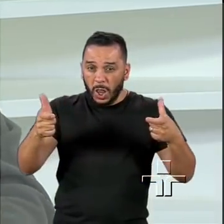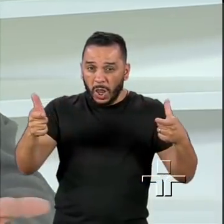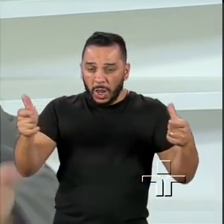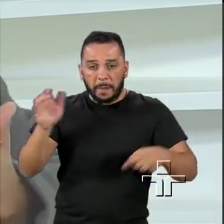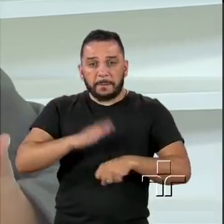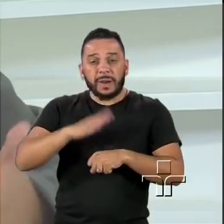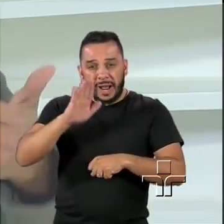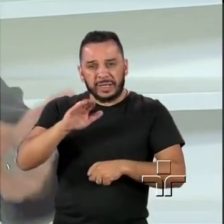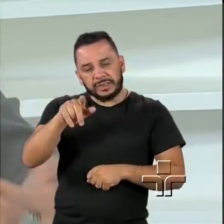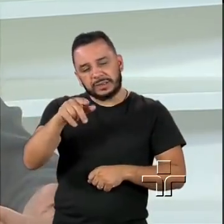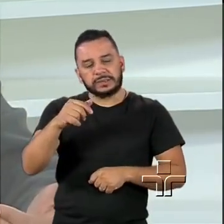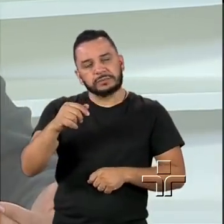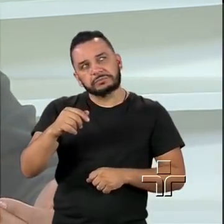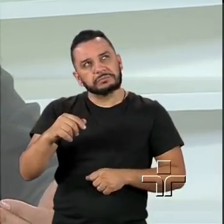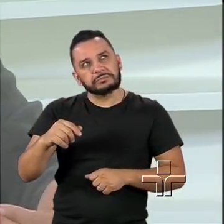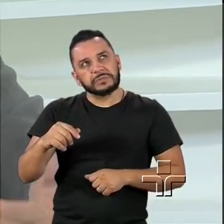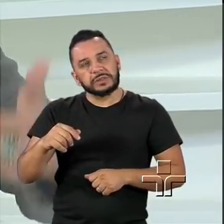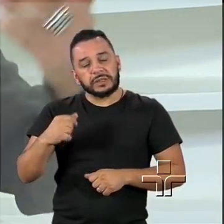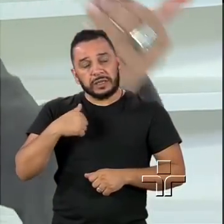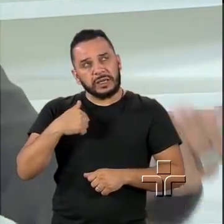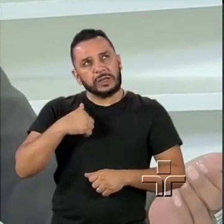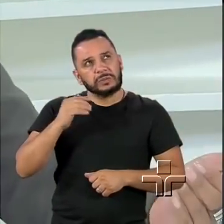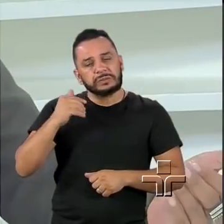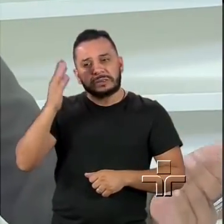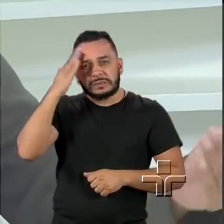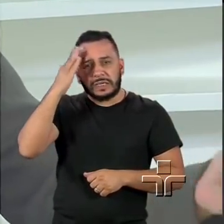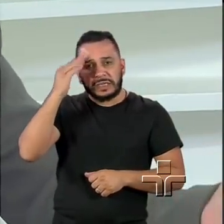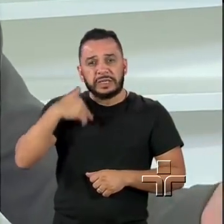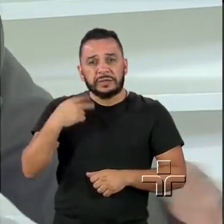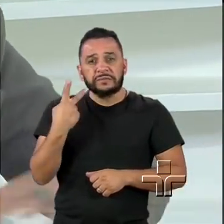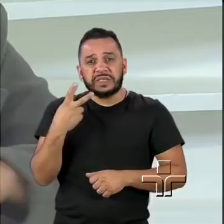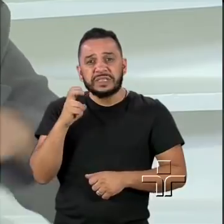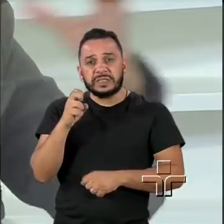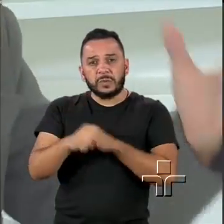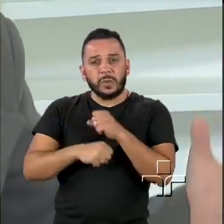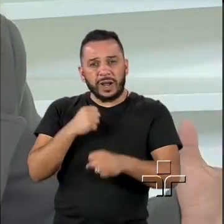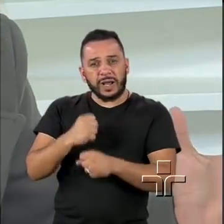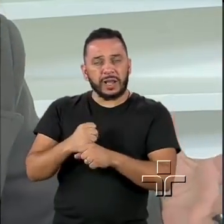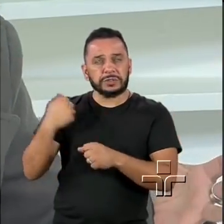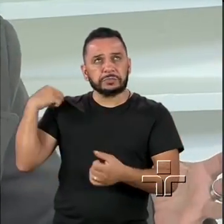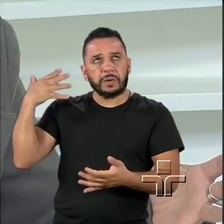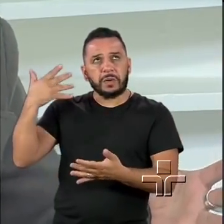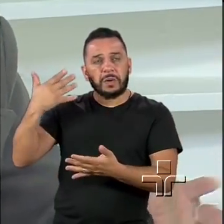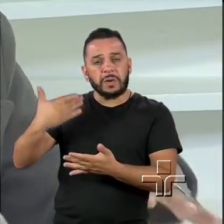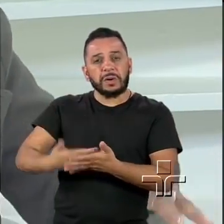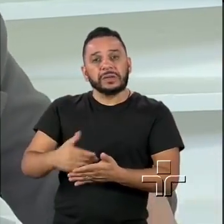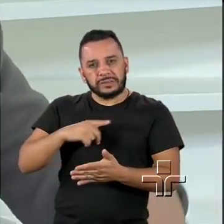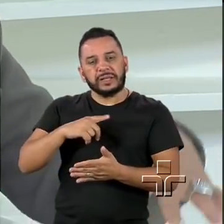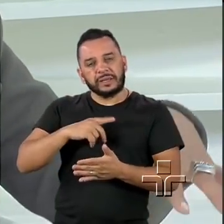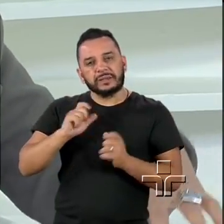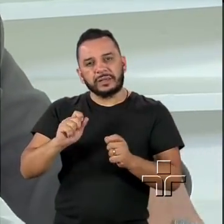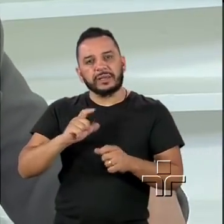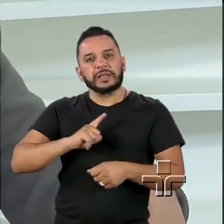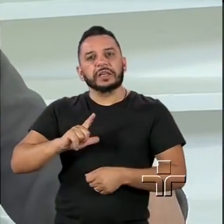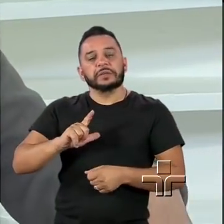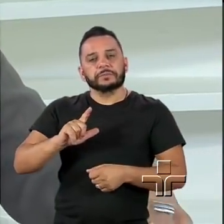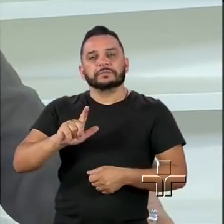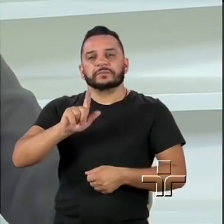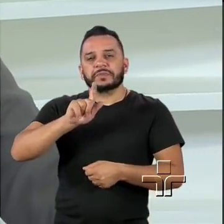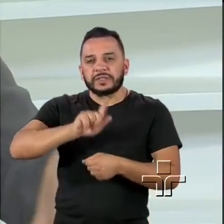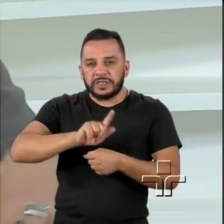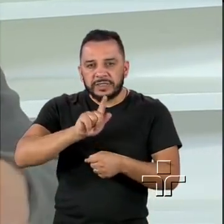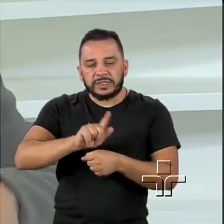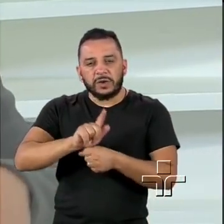lógica de pelo menos 20, 25 anos que a gente tem, para não dizer mais do que isso, mas uma lógica de gestão ainda calcada